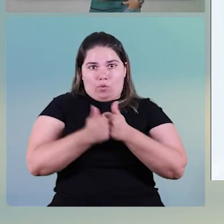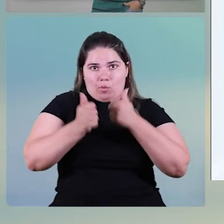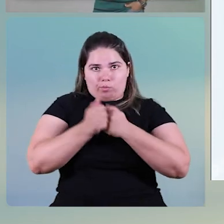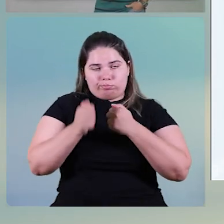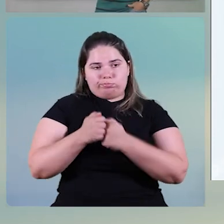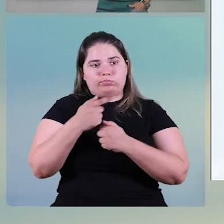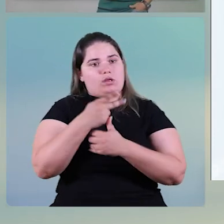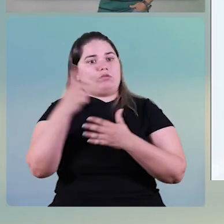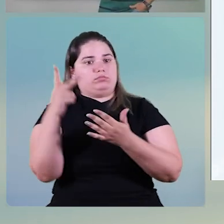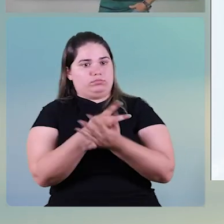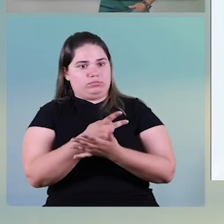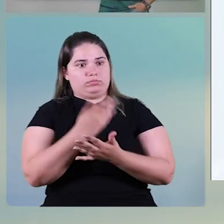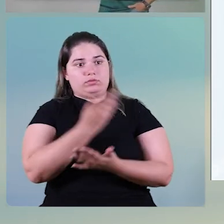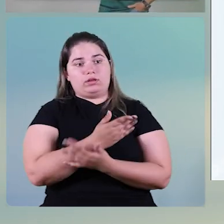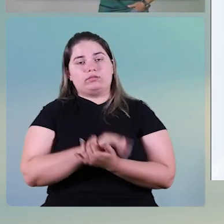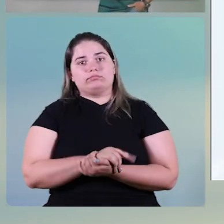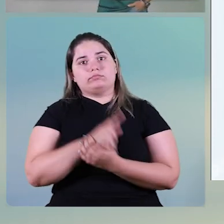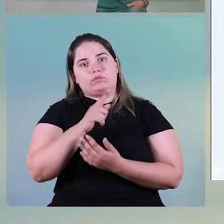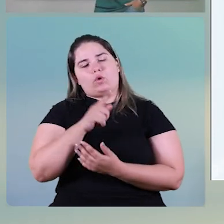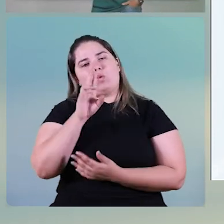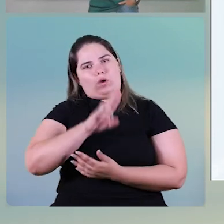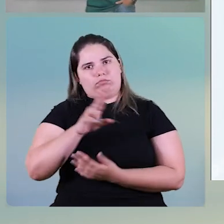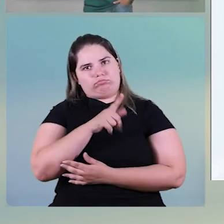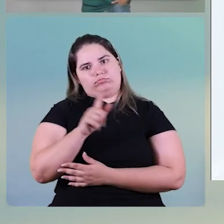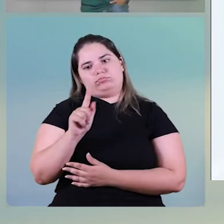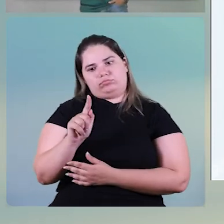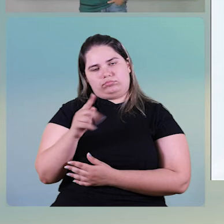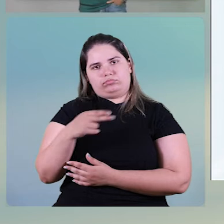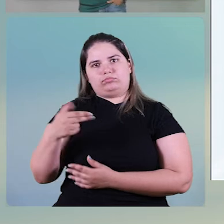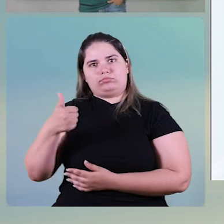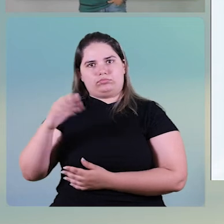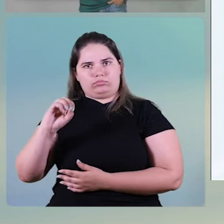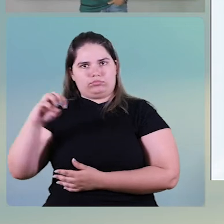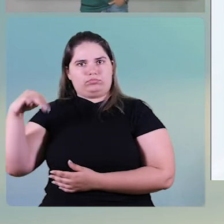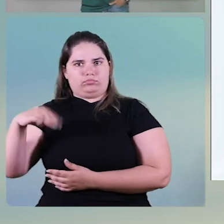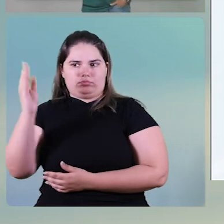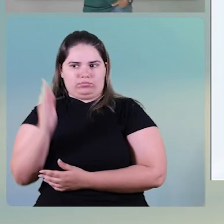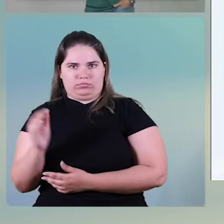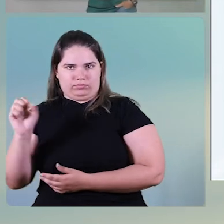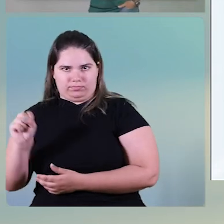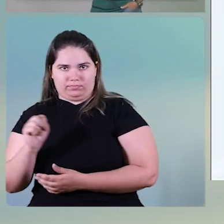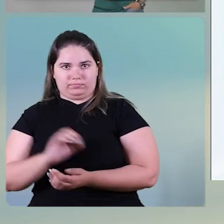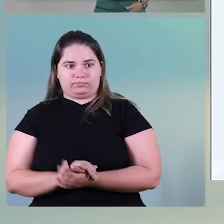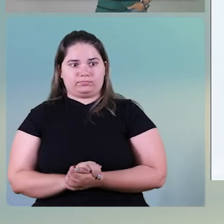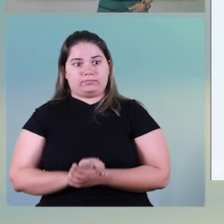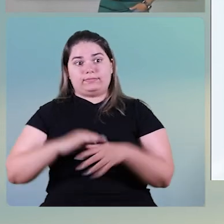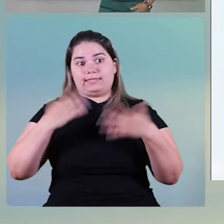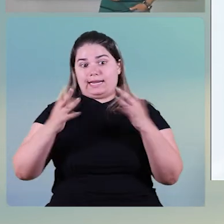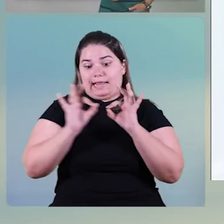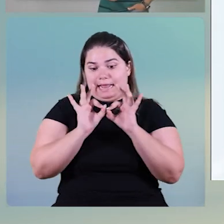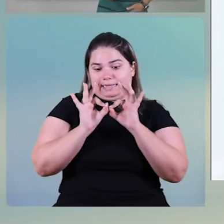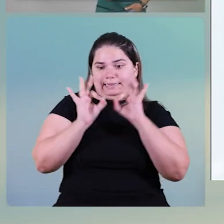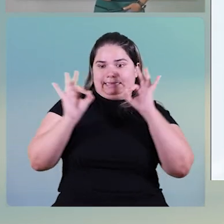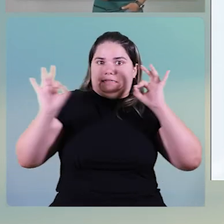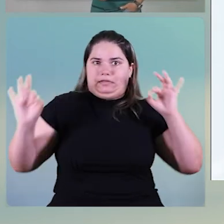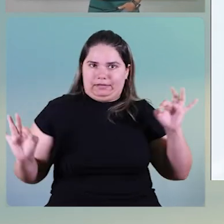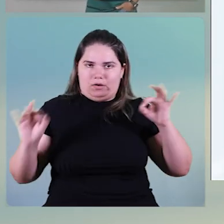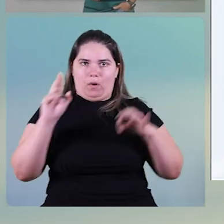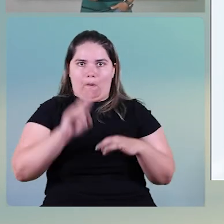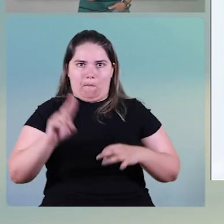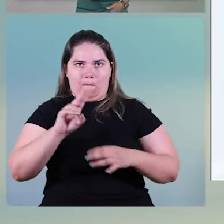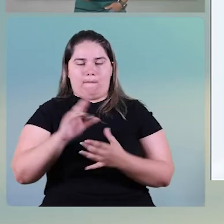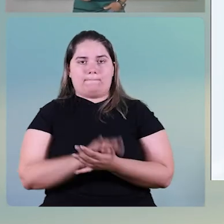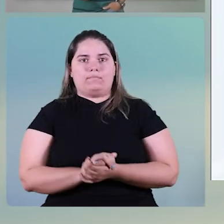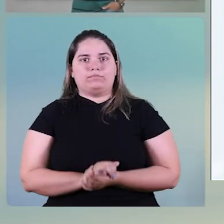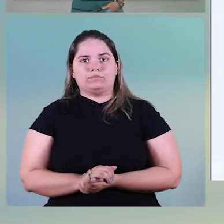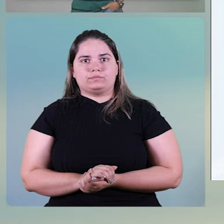é a cinética. Considere a gravidade 10 metros por segundo ao quadrado. As distâncias medidas a partir do